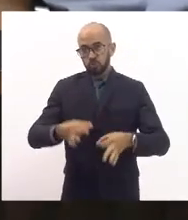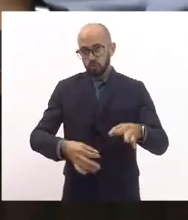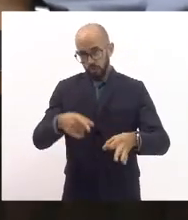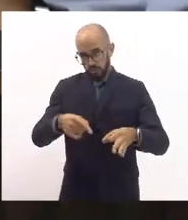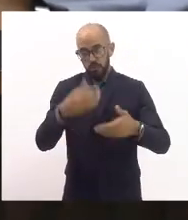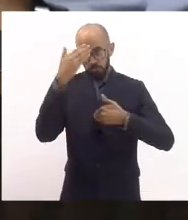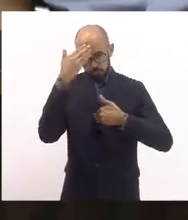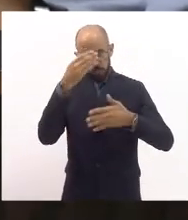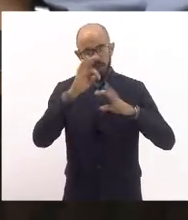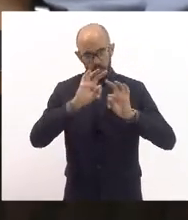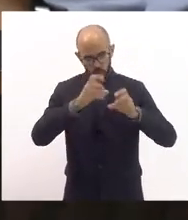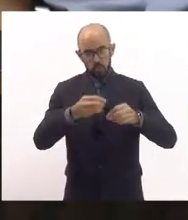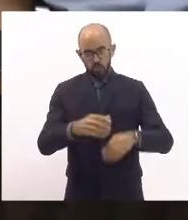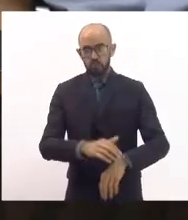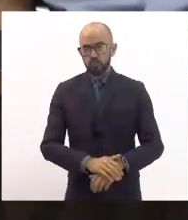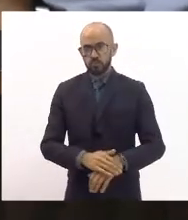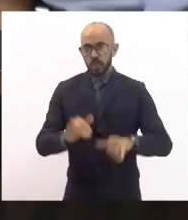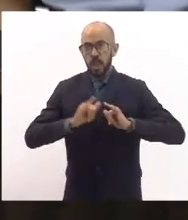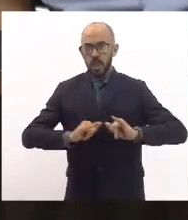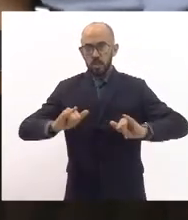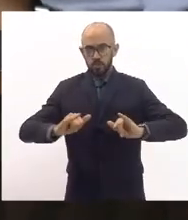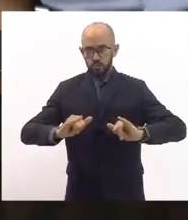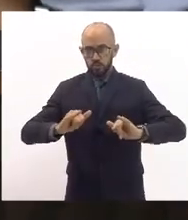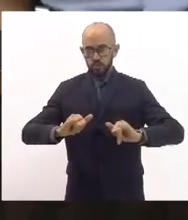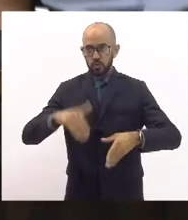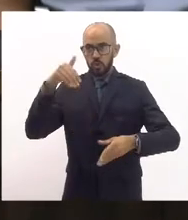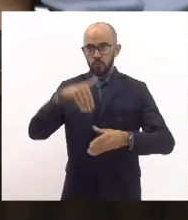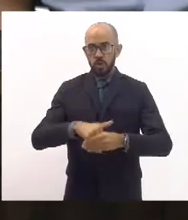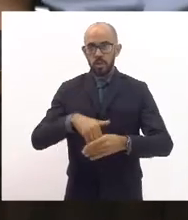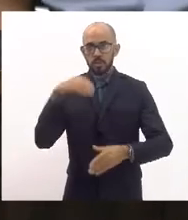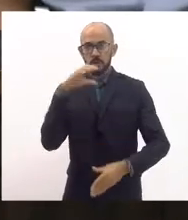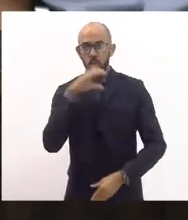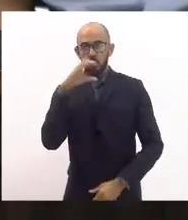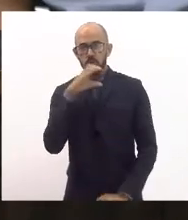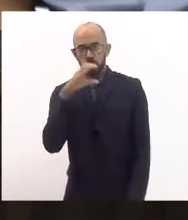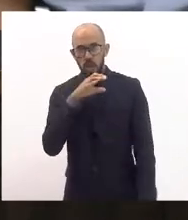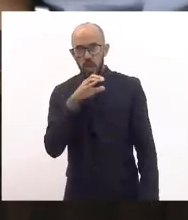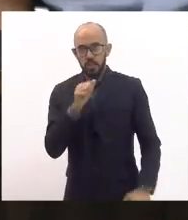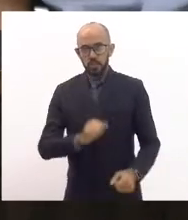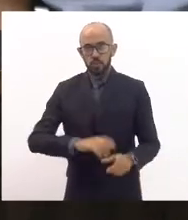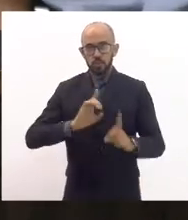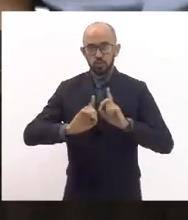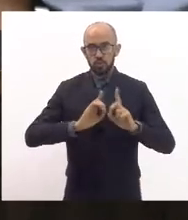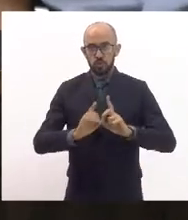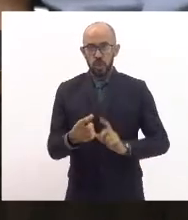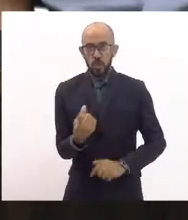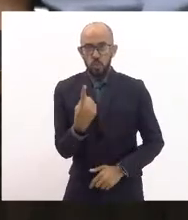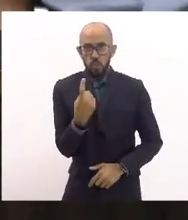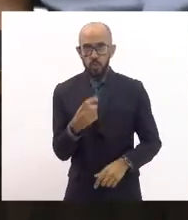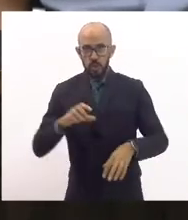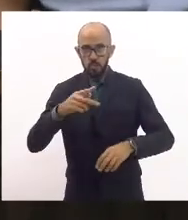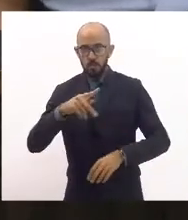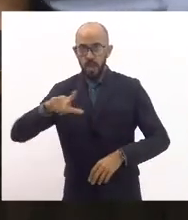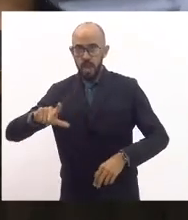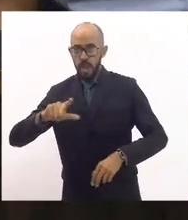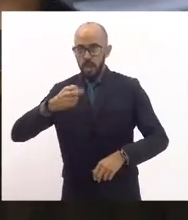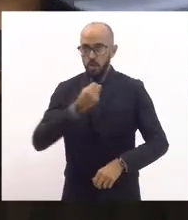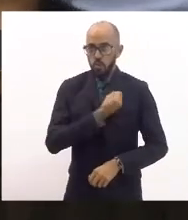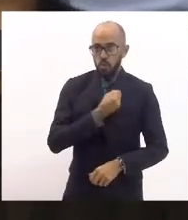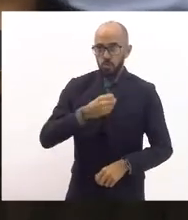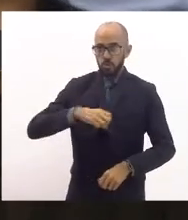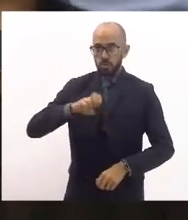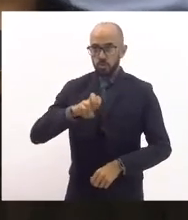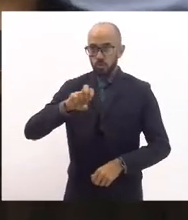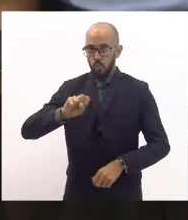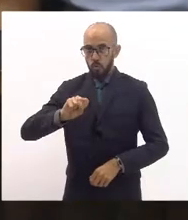todas e todos anuncio em regime de urgência em votação em discussão única projeto de lei nº